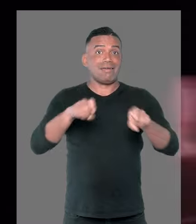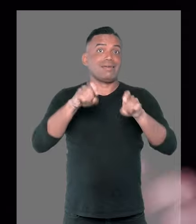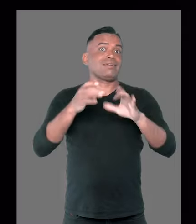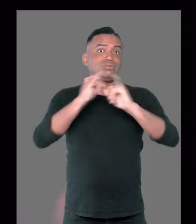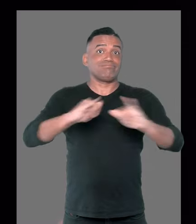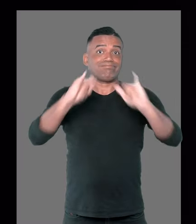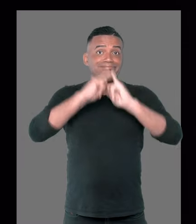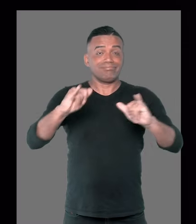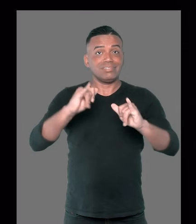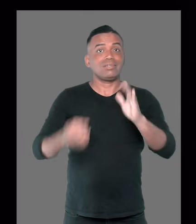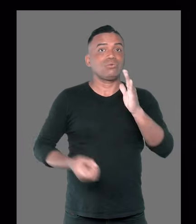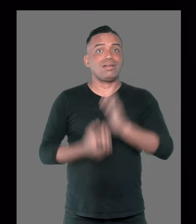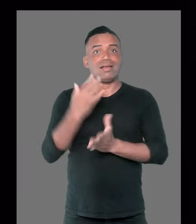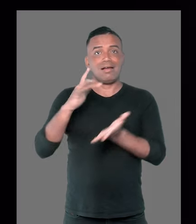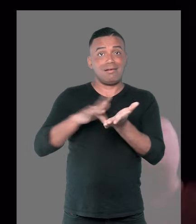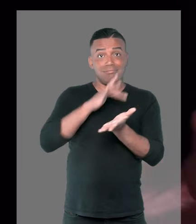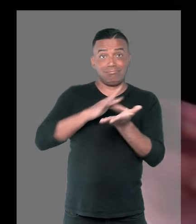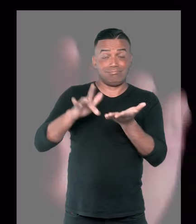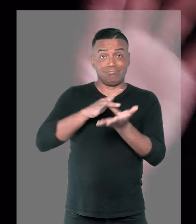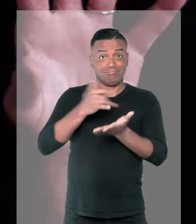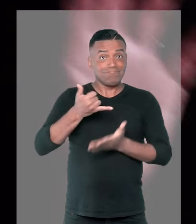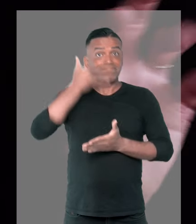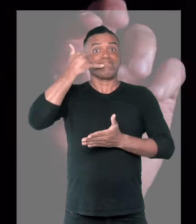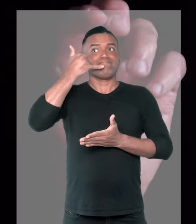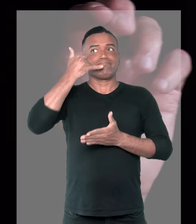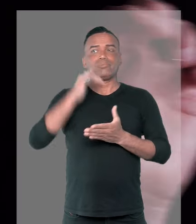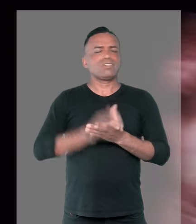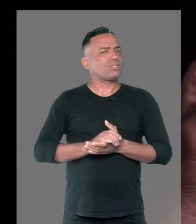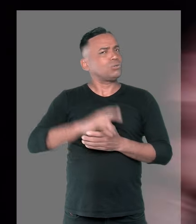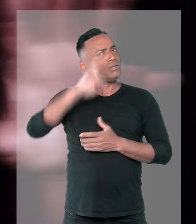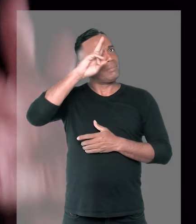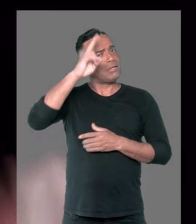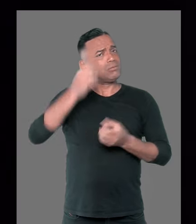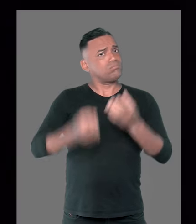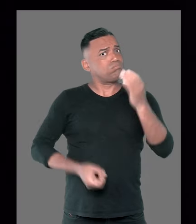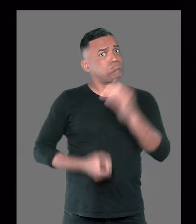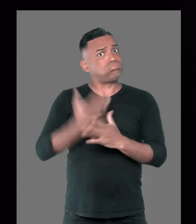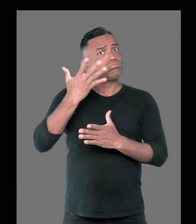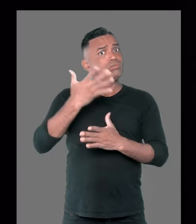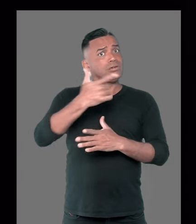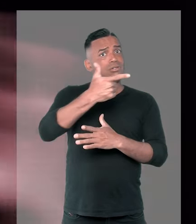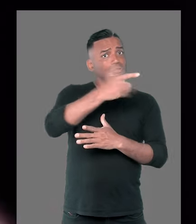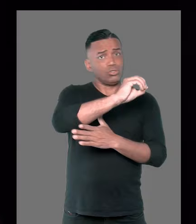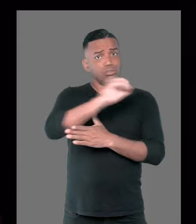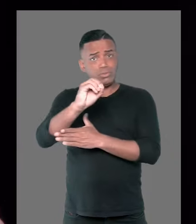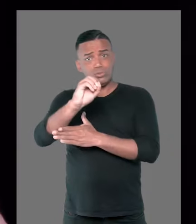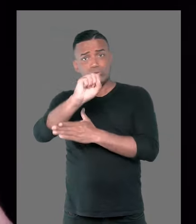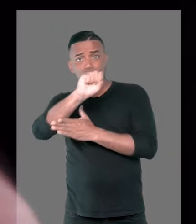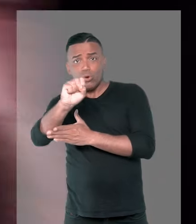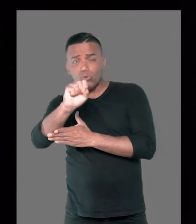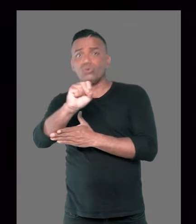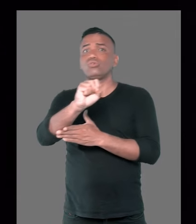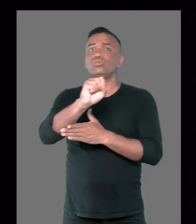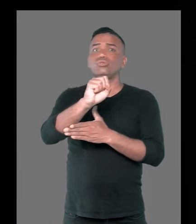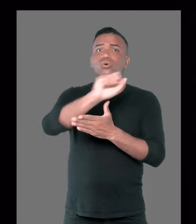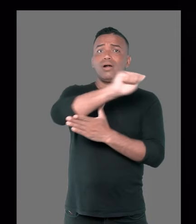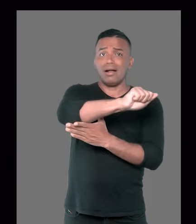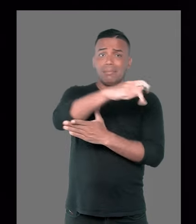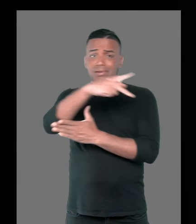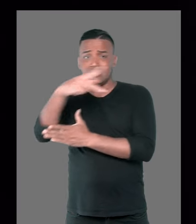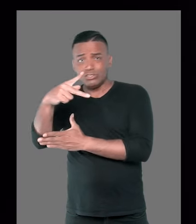vez criar um negócio digital então tem uma explosão se vocês olharem ali de 2008 em diante tem uma explosão de aplicativos e